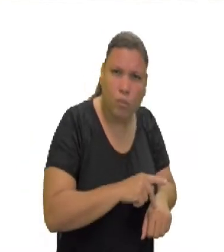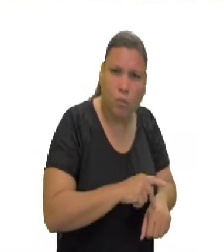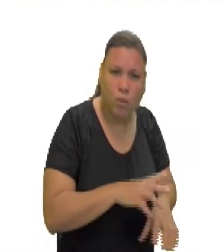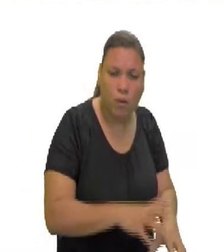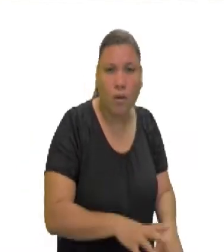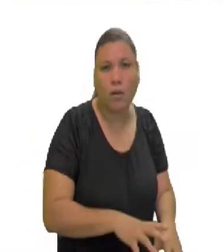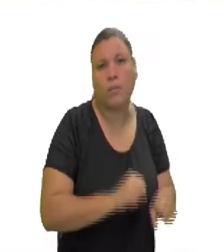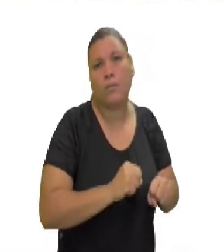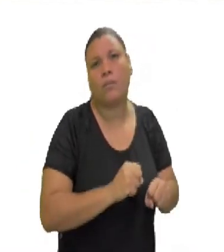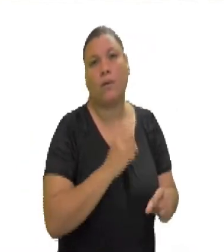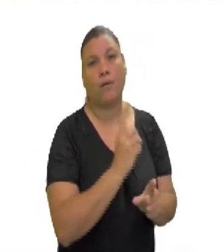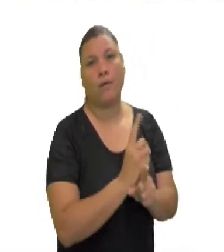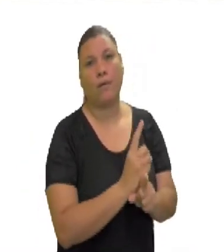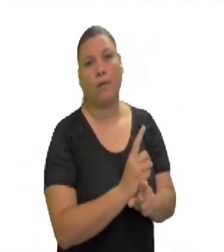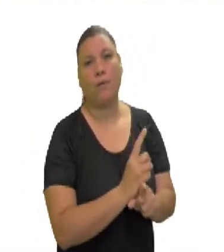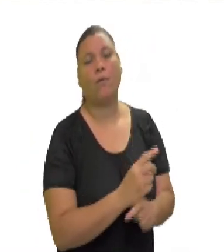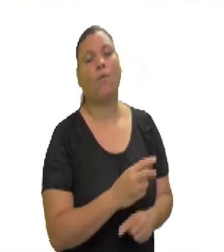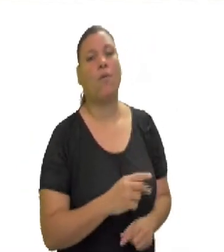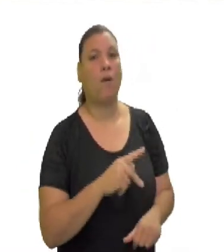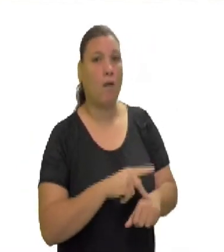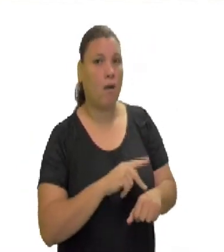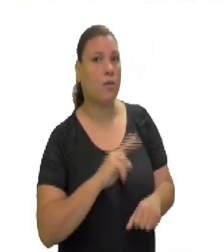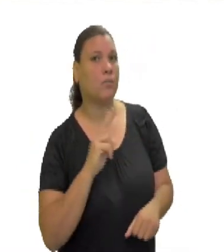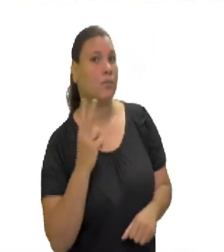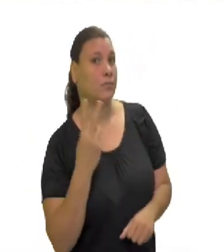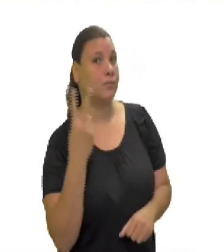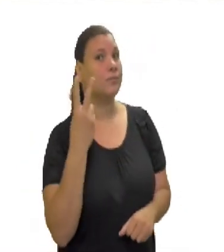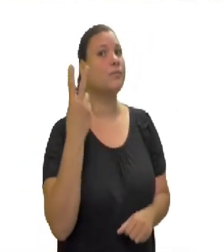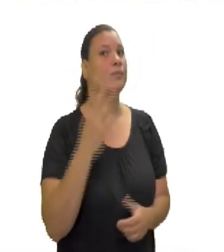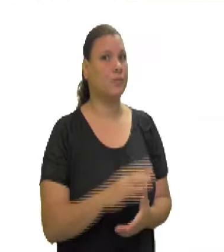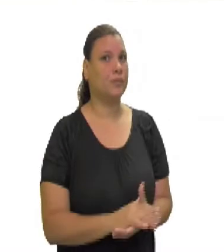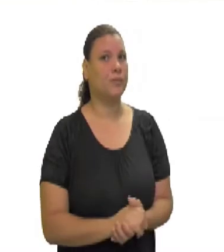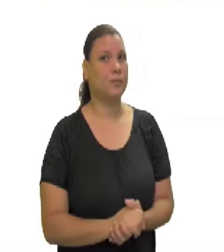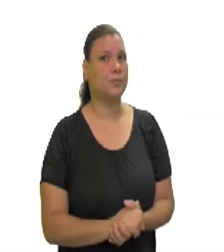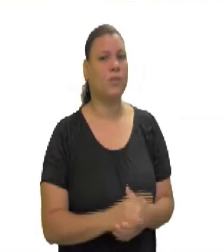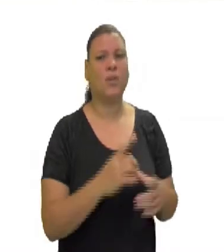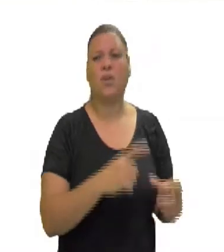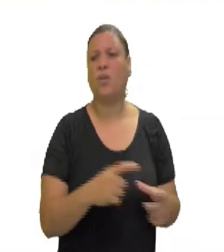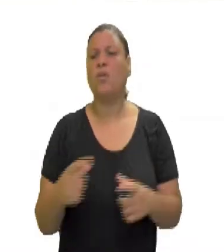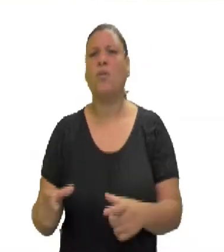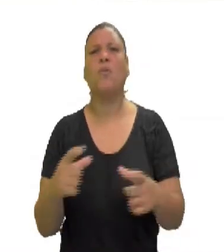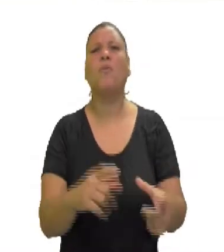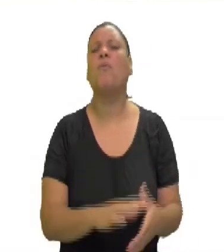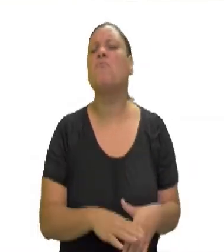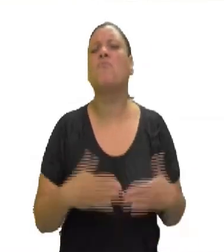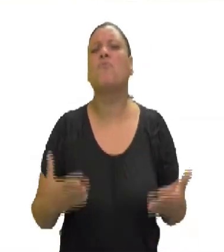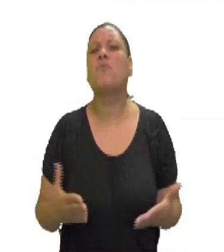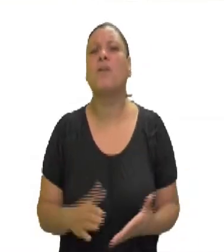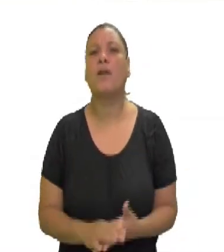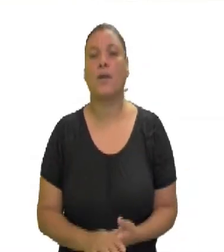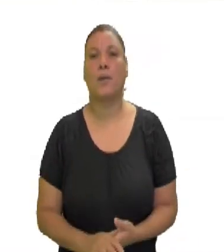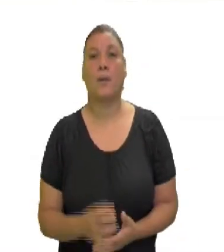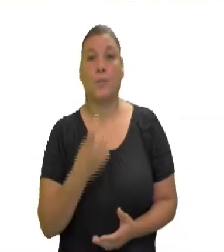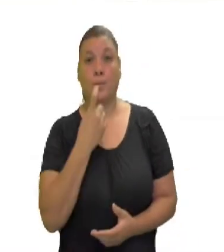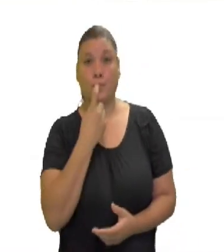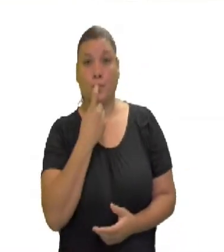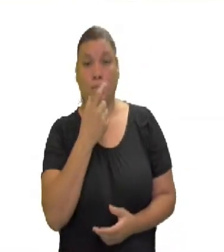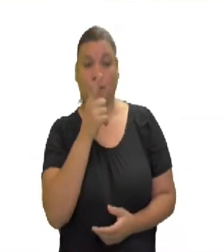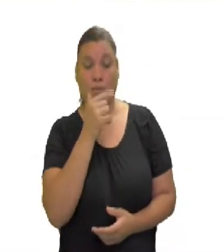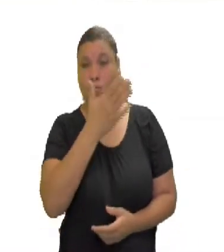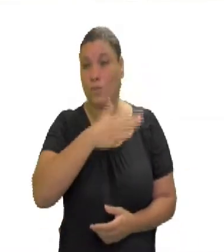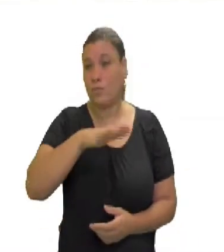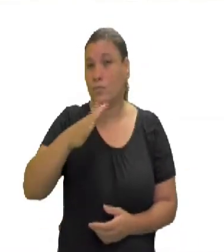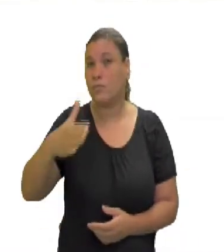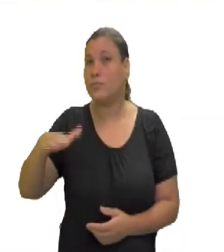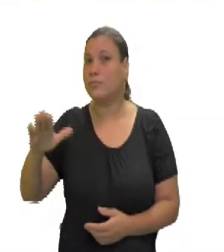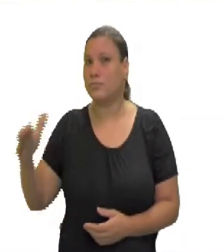isso acontecia próximo às praias? Porque o acesso dos navios que vinham de Portugal, o transporte nessa época era